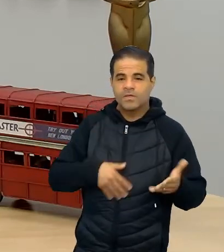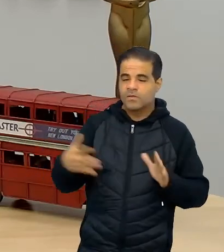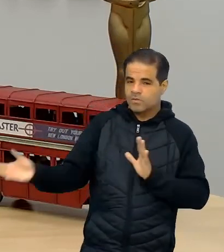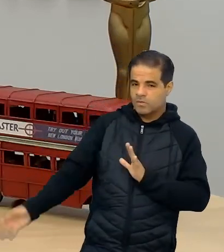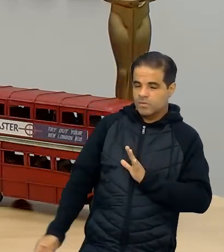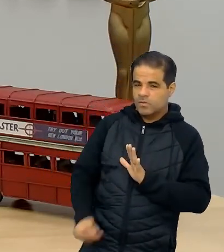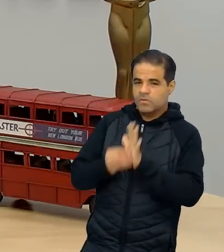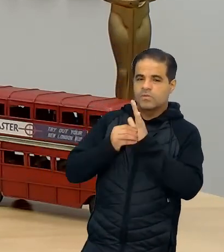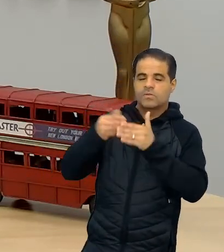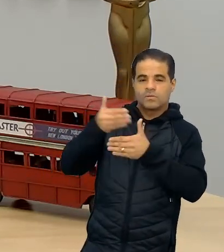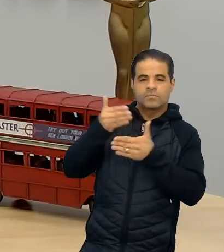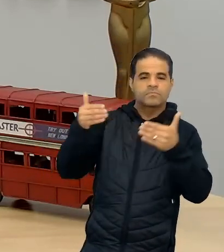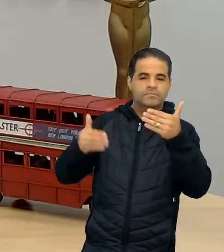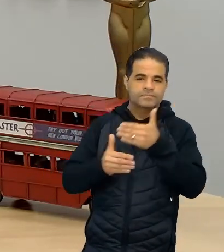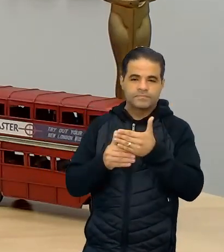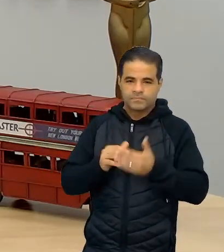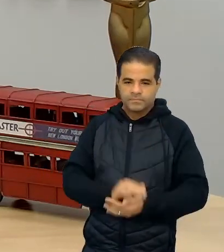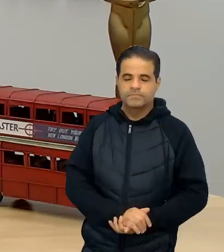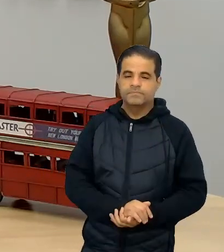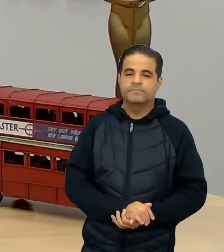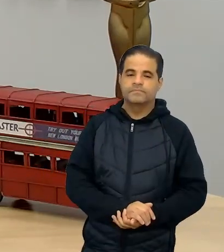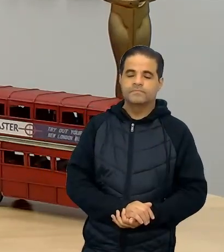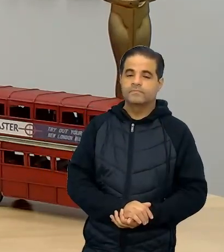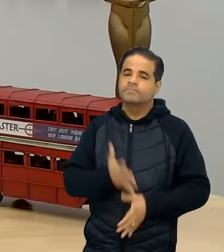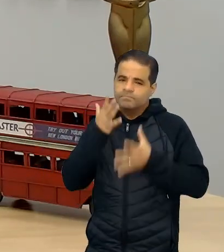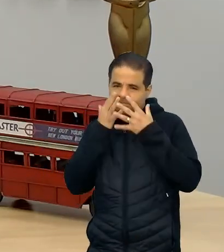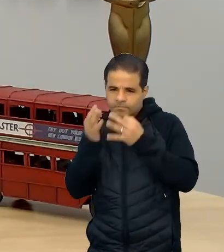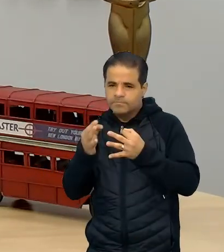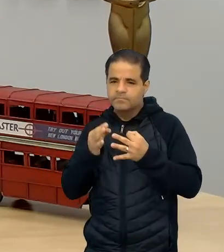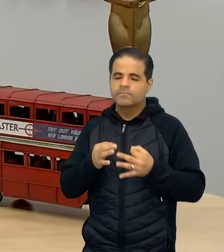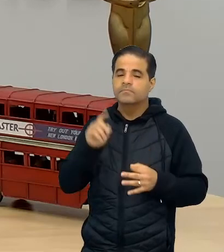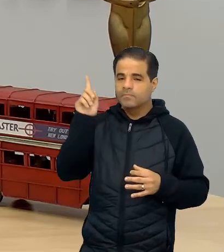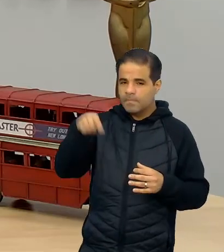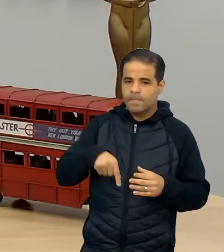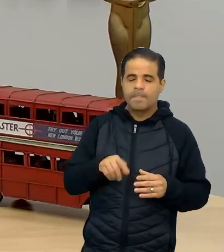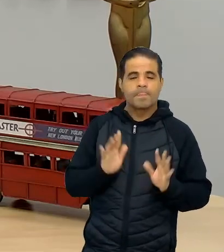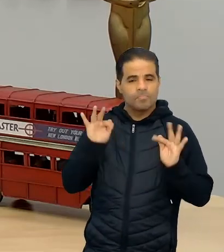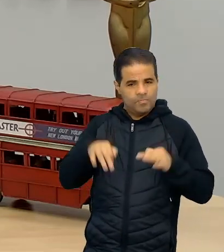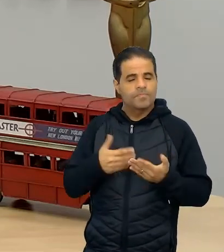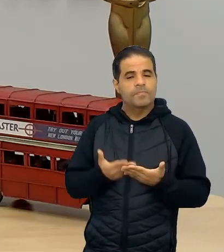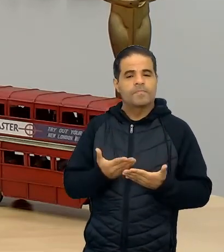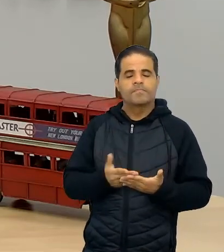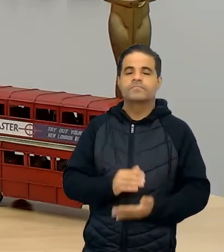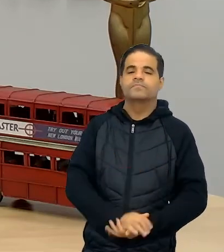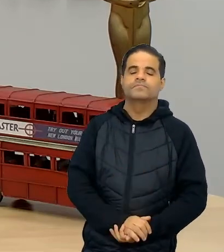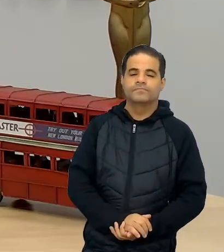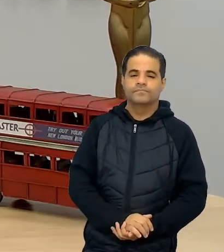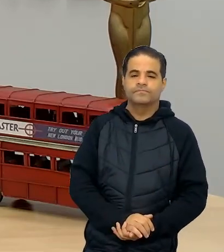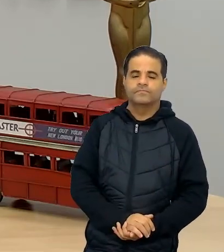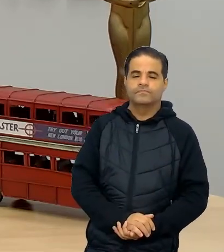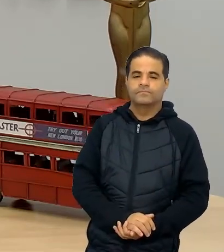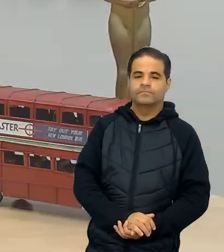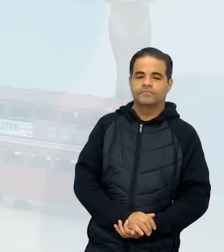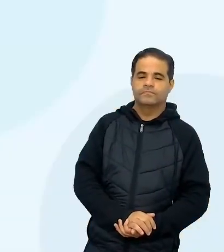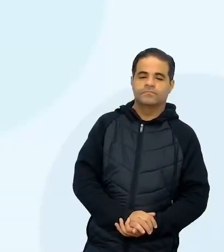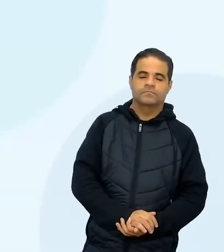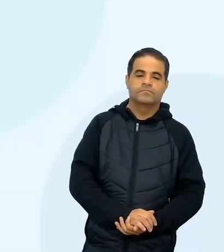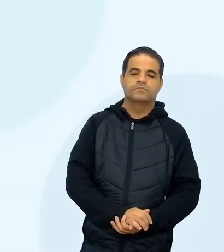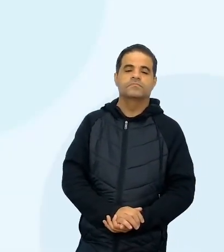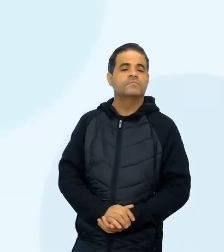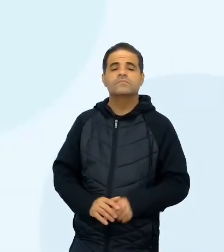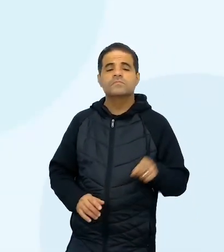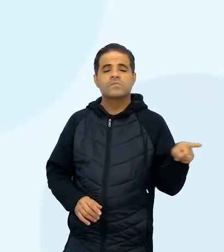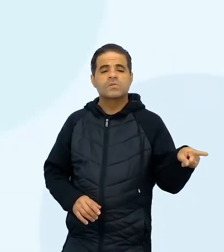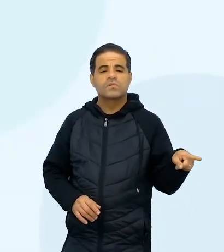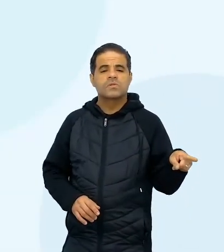lá naquele slide do Se Liga na Mídia, porque é assim que a gente termina a aula. Cadê? Exato. Vamos ver aí. Opa, o azulzinho. Ilana,